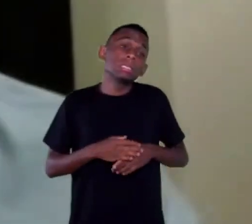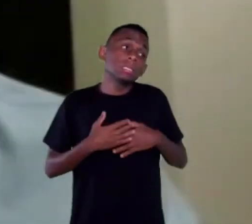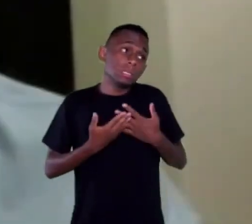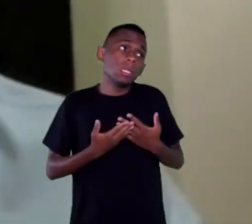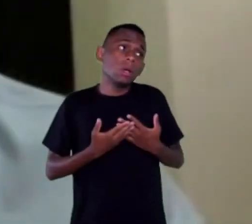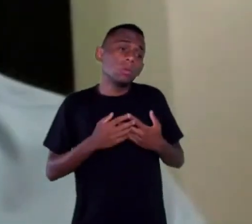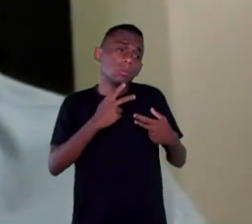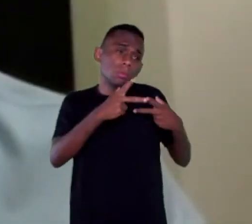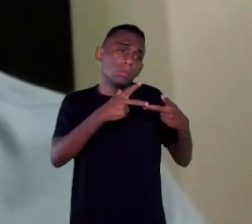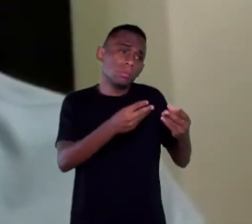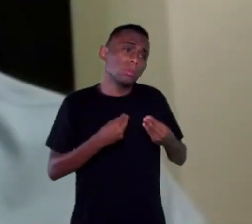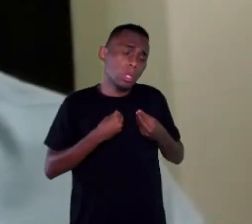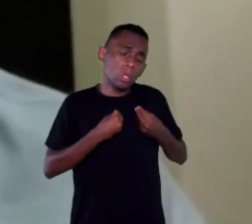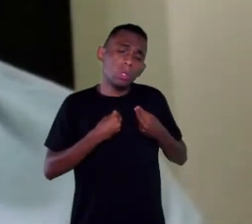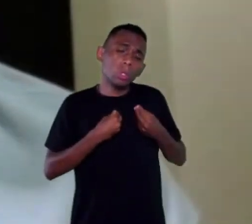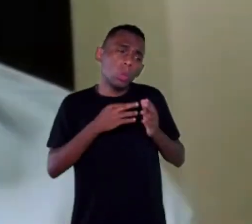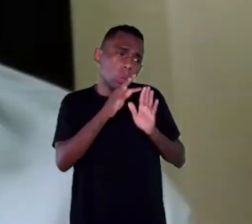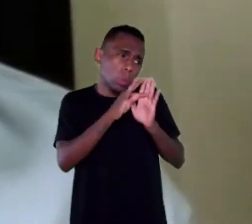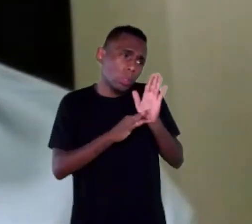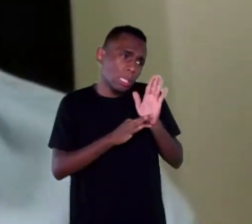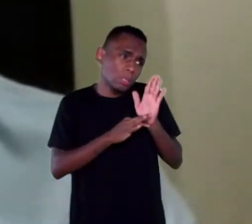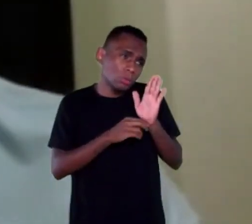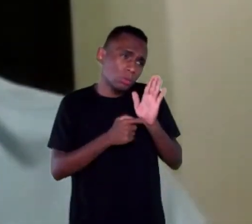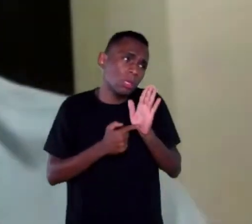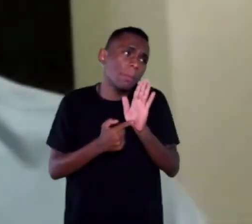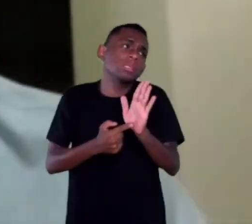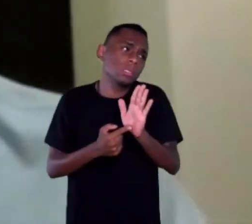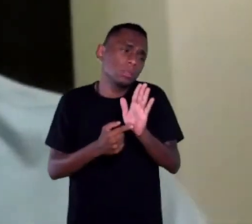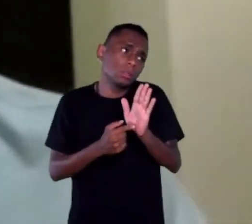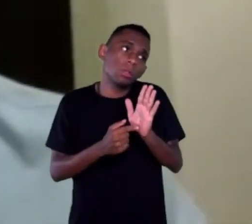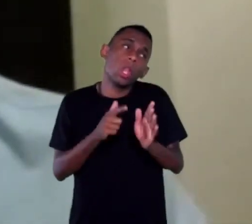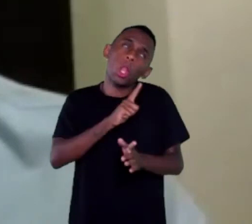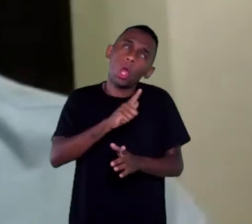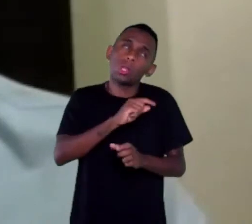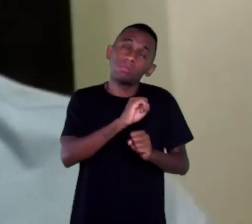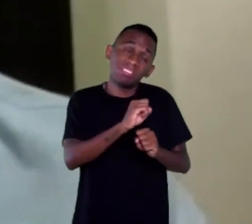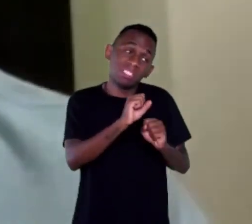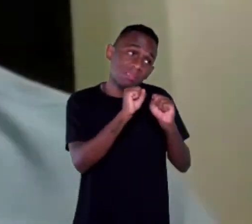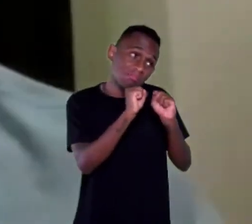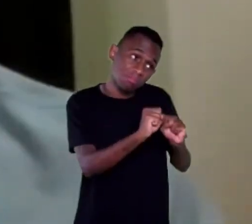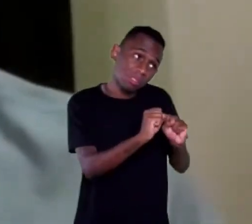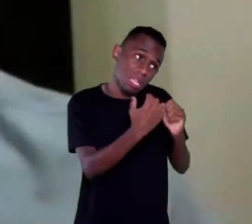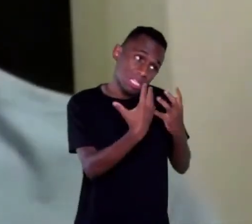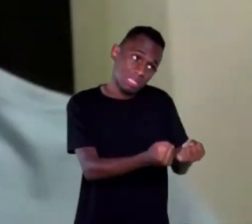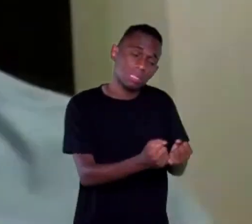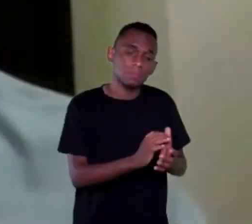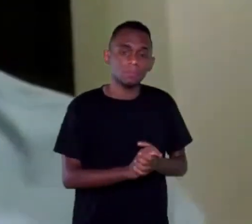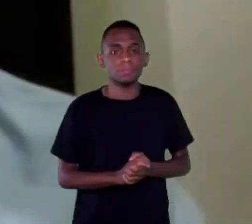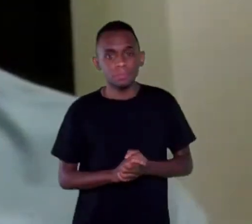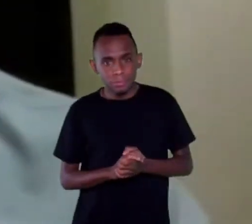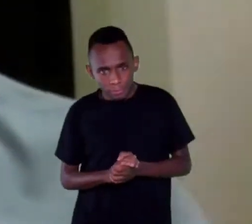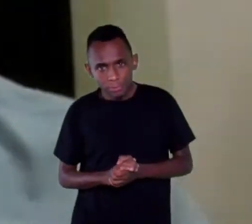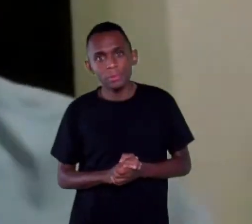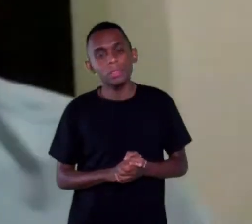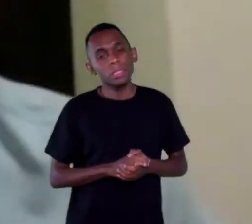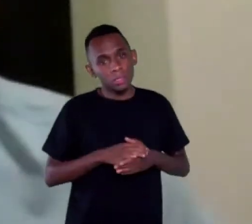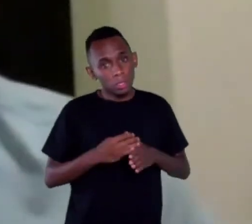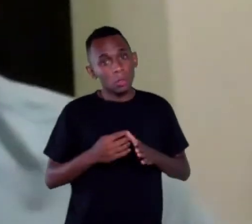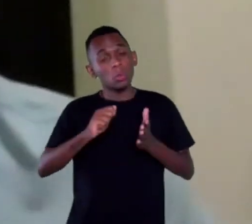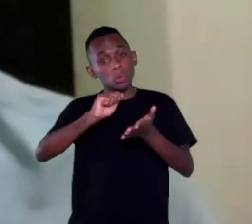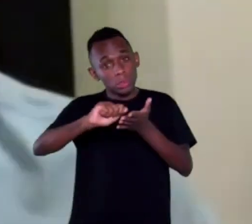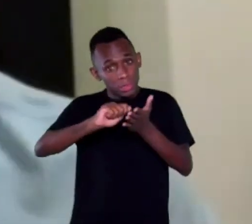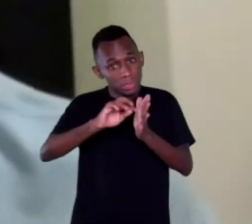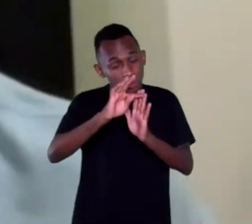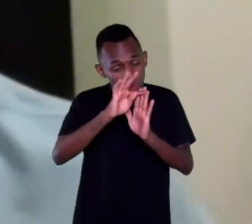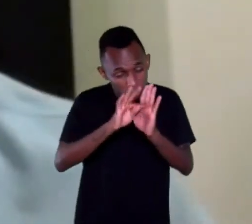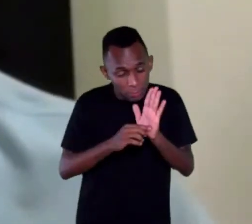com prefácio, né? Se puder, lógico. E a gente fez esse prefácio, fizemos uma